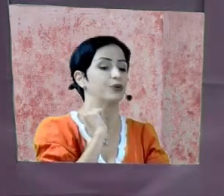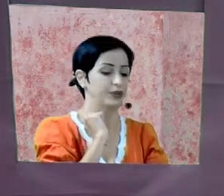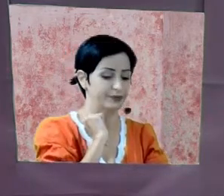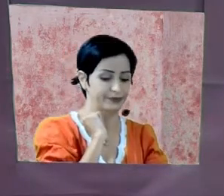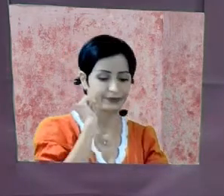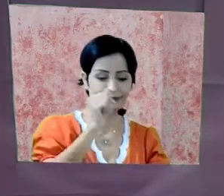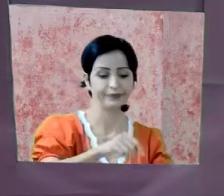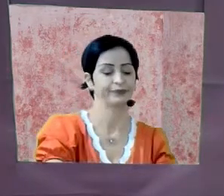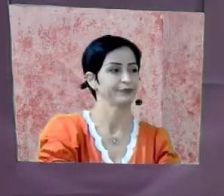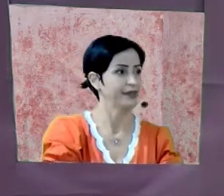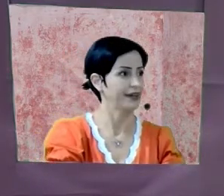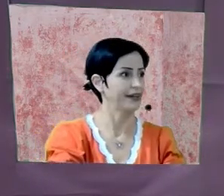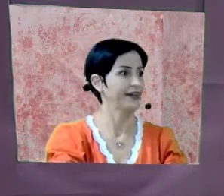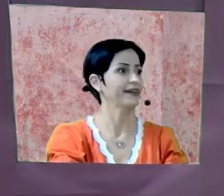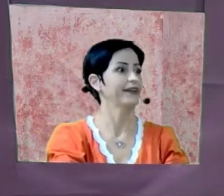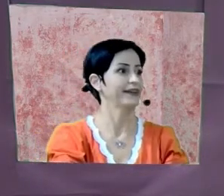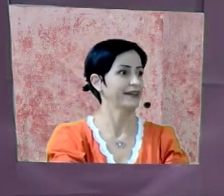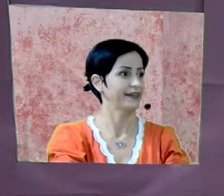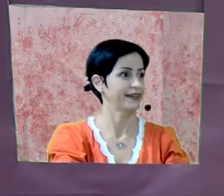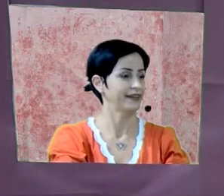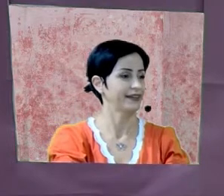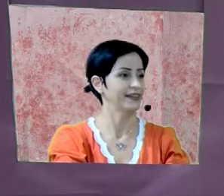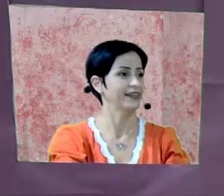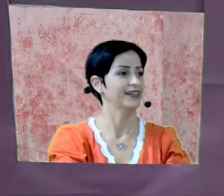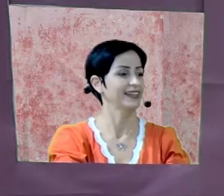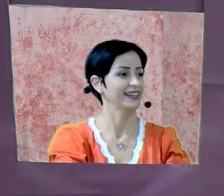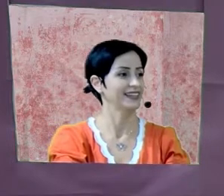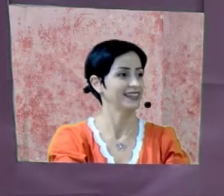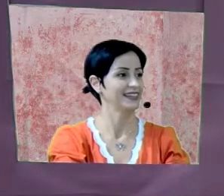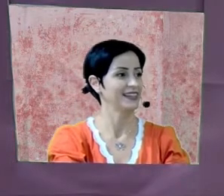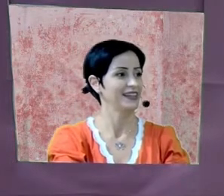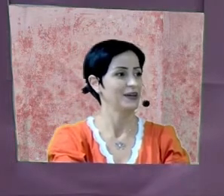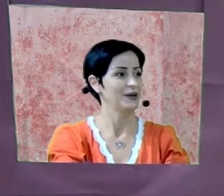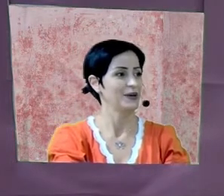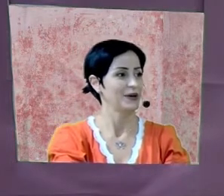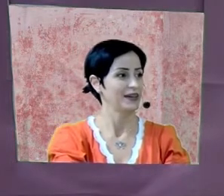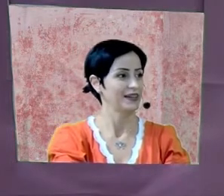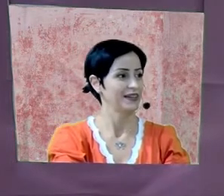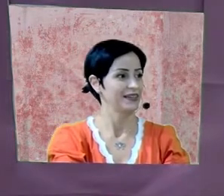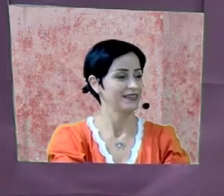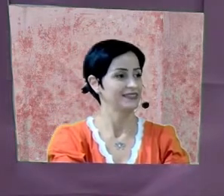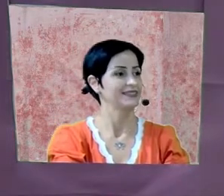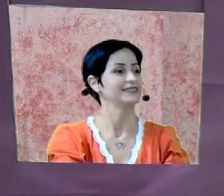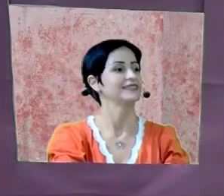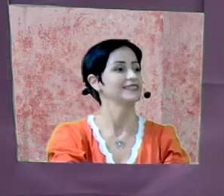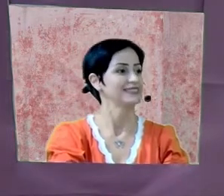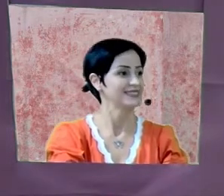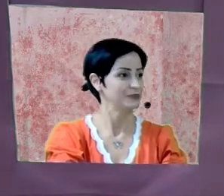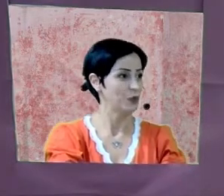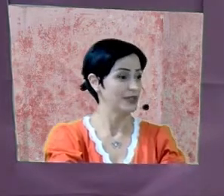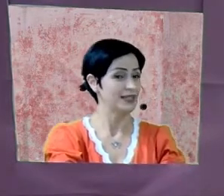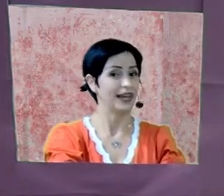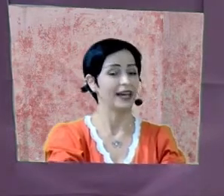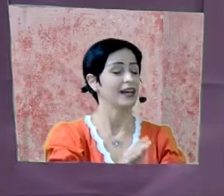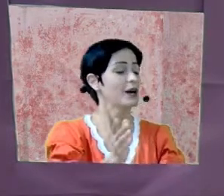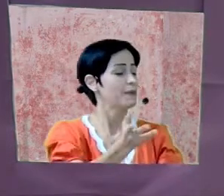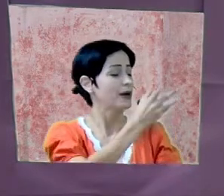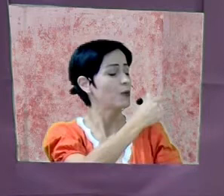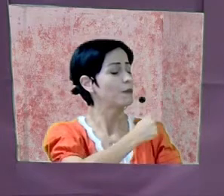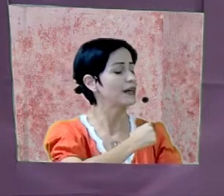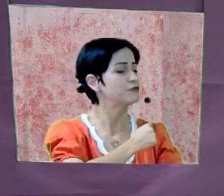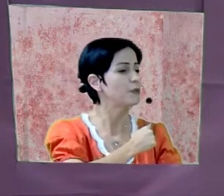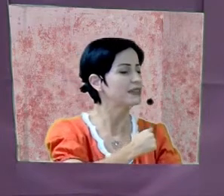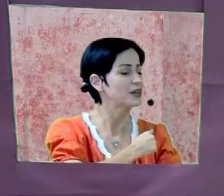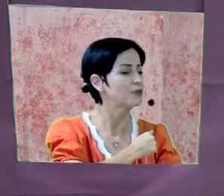história agora. contando as histórias dos outros, vem na vida dos outros, né? Sempre É. tem, né? E eu pensei que elas já tinham parado com esse costume. Pois é.